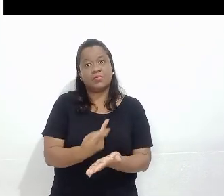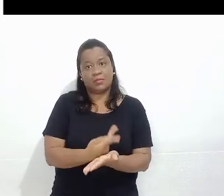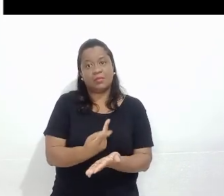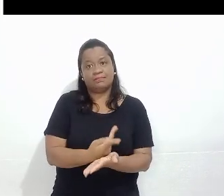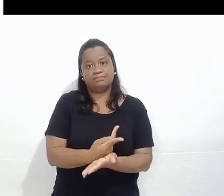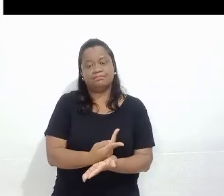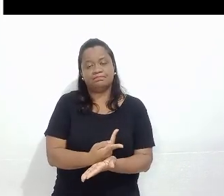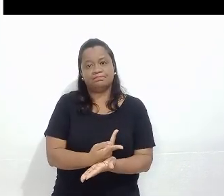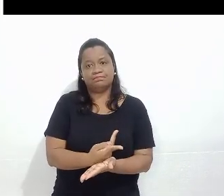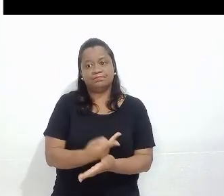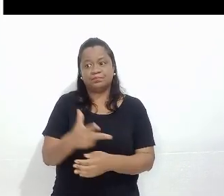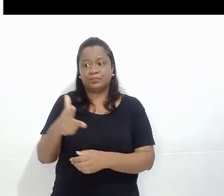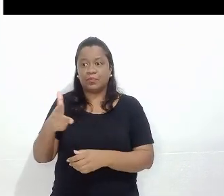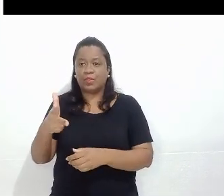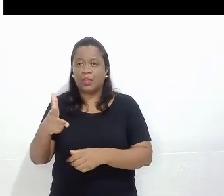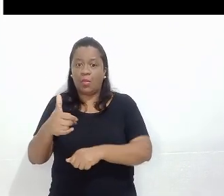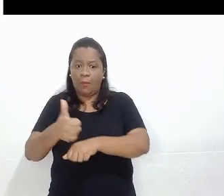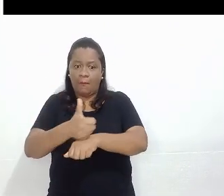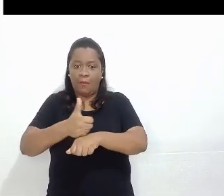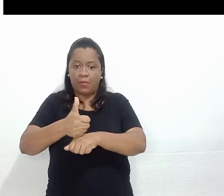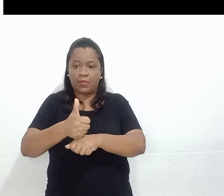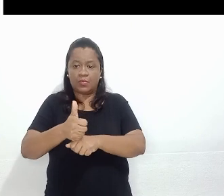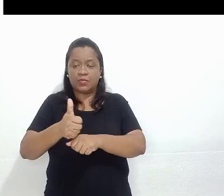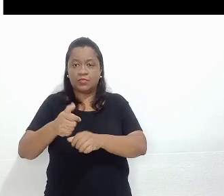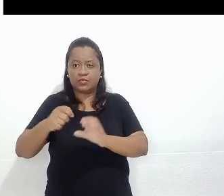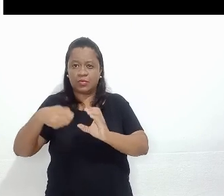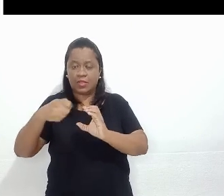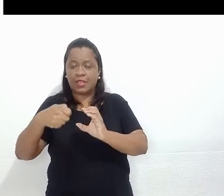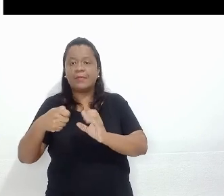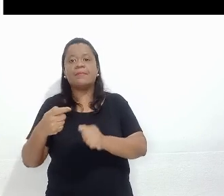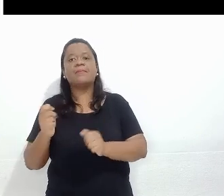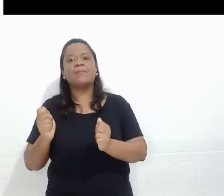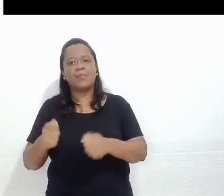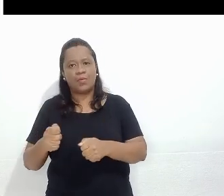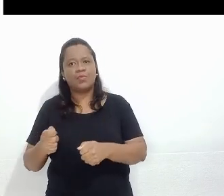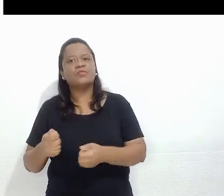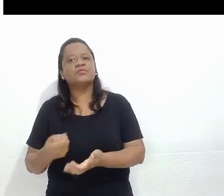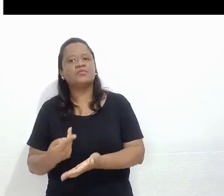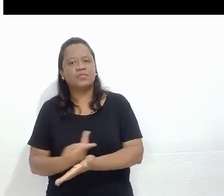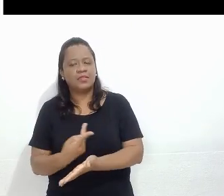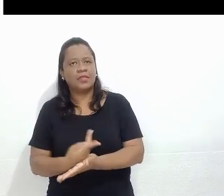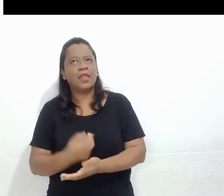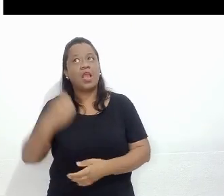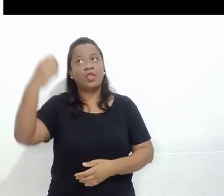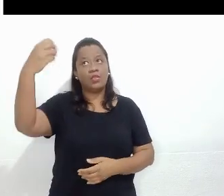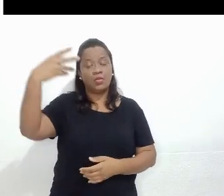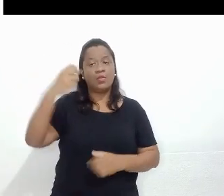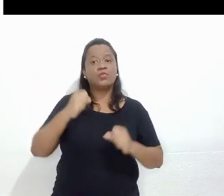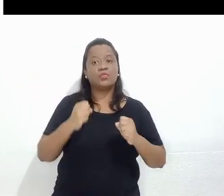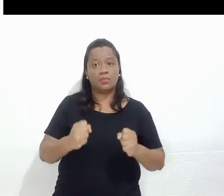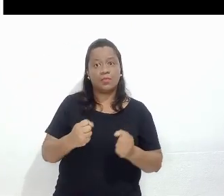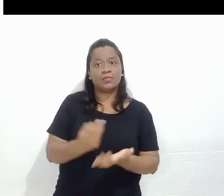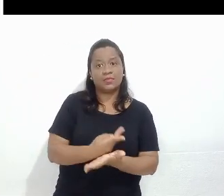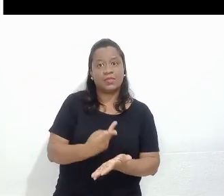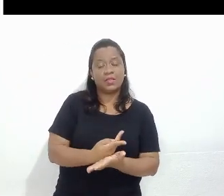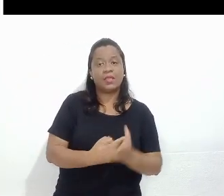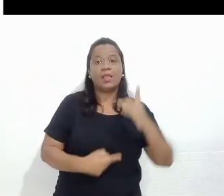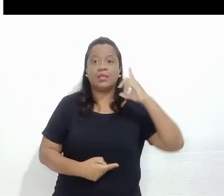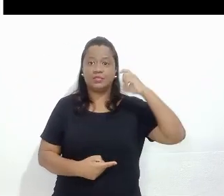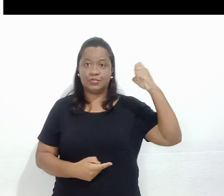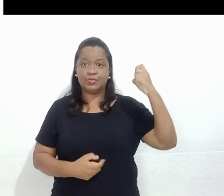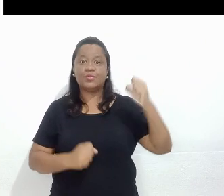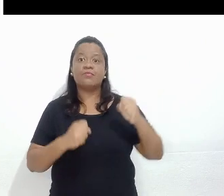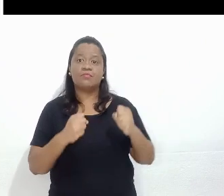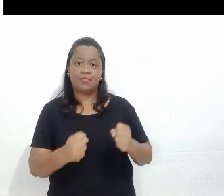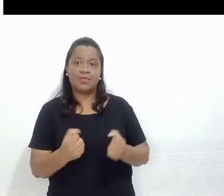né? O câmera pode errar, o ator pode errar, o cara da luz pode errar, o cara do som. Vocês já viram aqueles microfones?